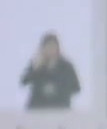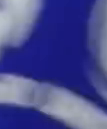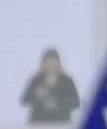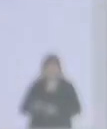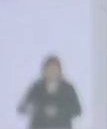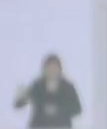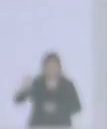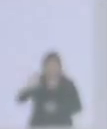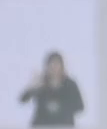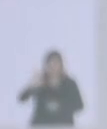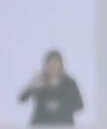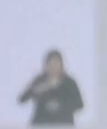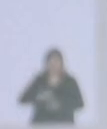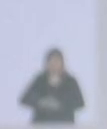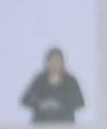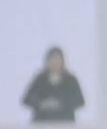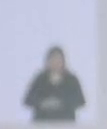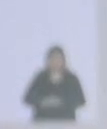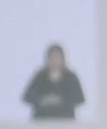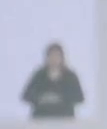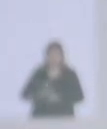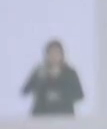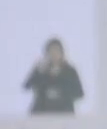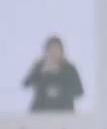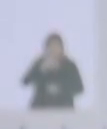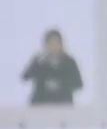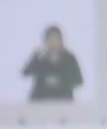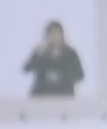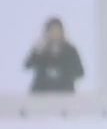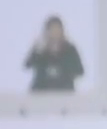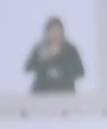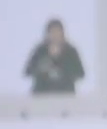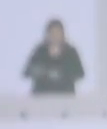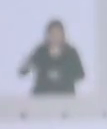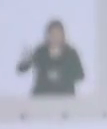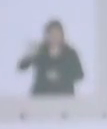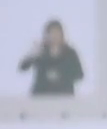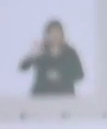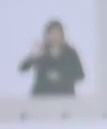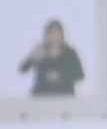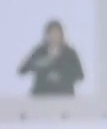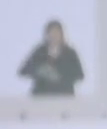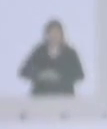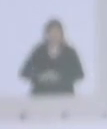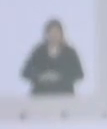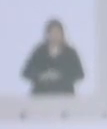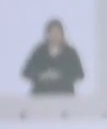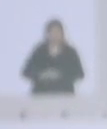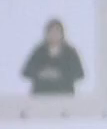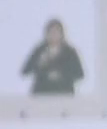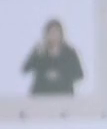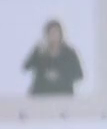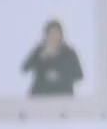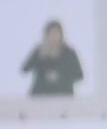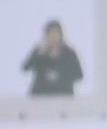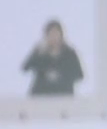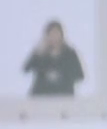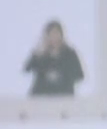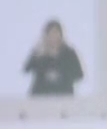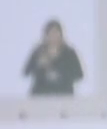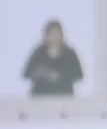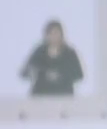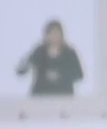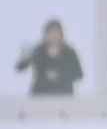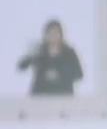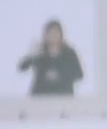direito é aí seria o o voto seria expressão Magna né da Vontade que é